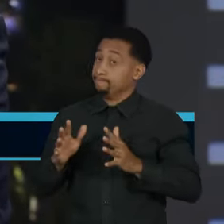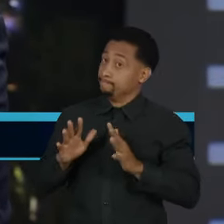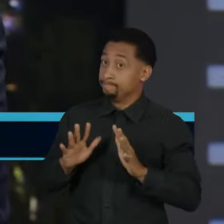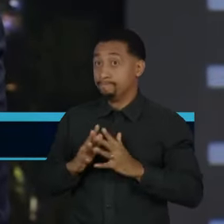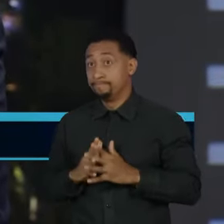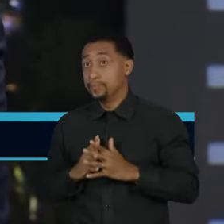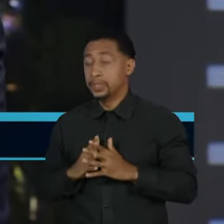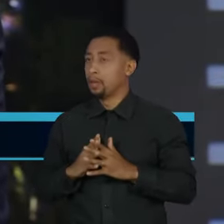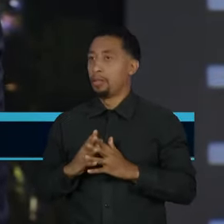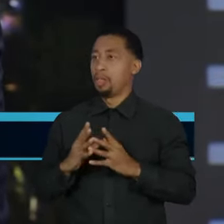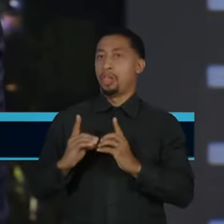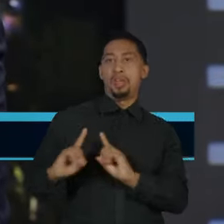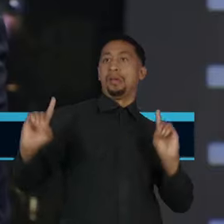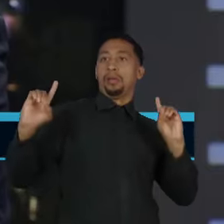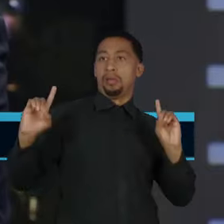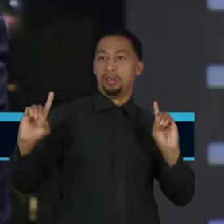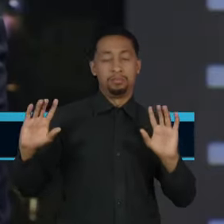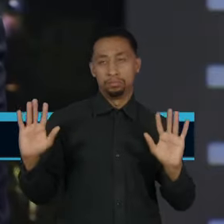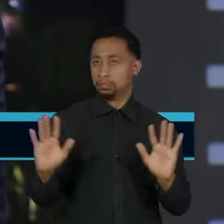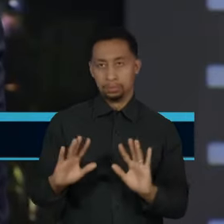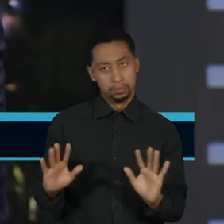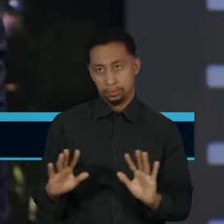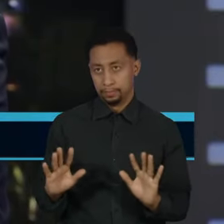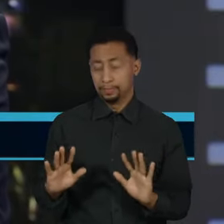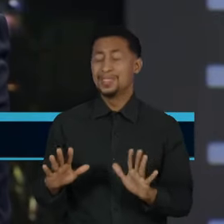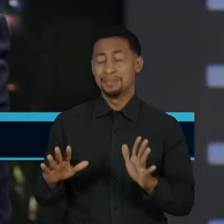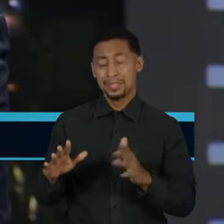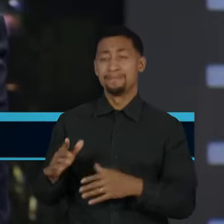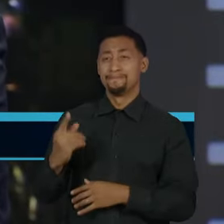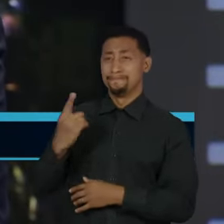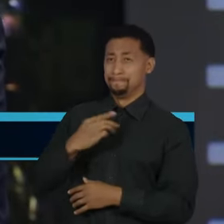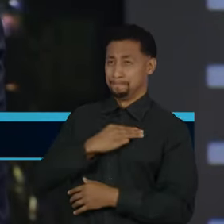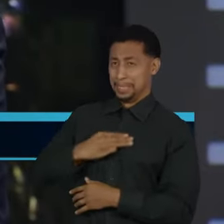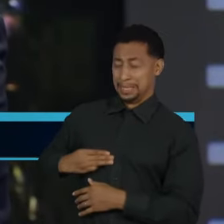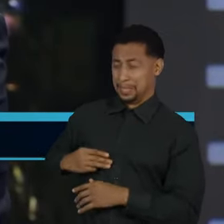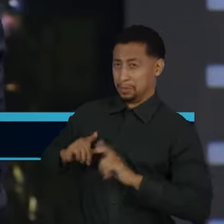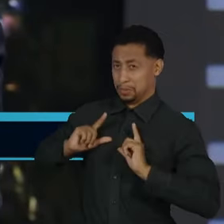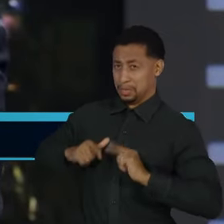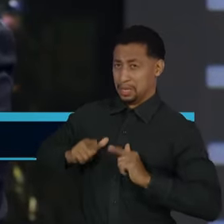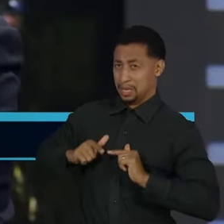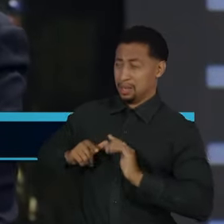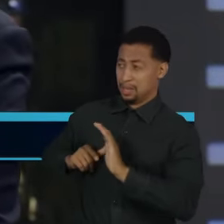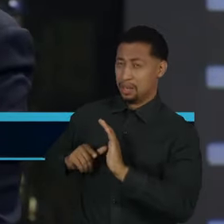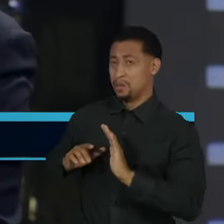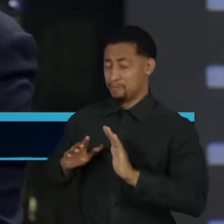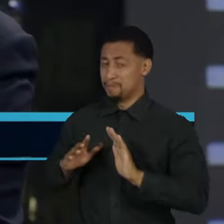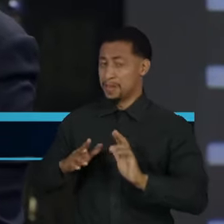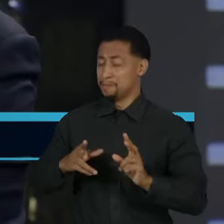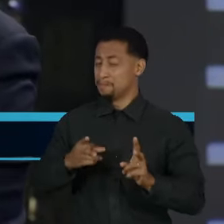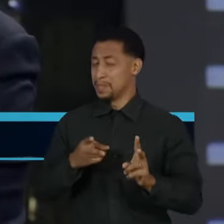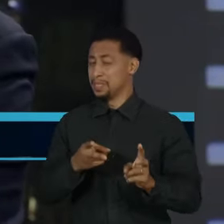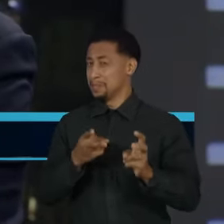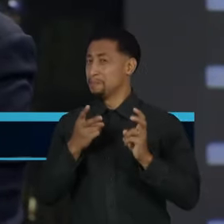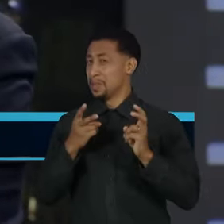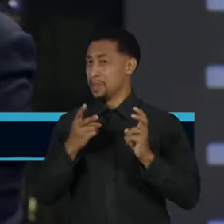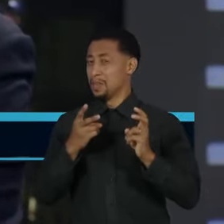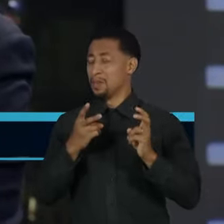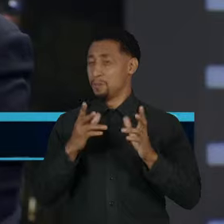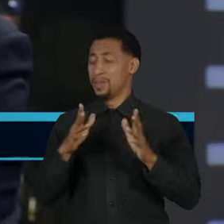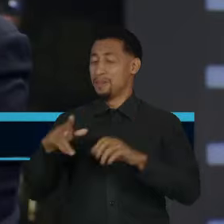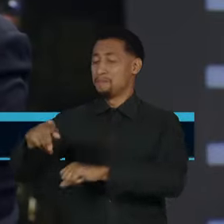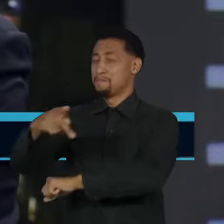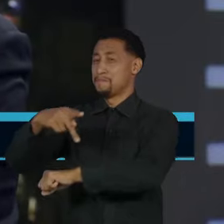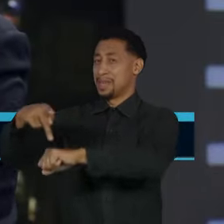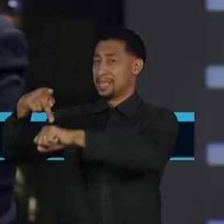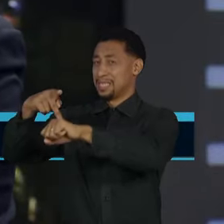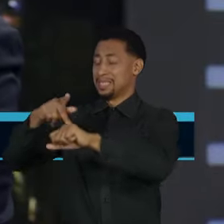que o Netanyahu parece que percebeu isso, que ele está aumentando o isolamento, não Israel. Ninguém está isolando Israel como nação, como